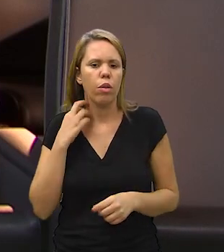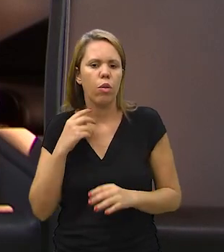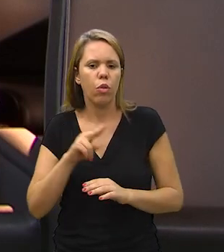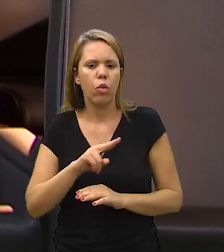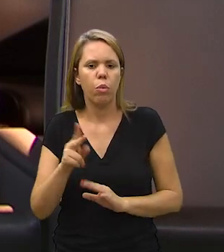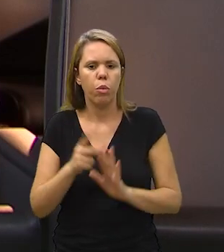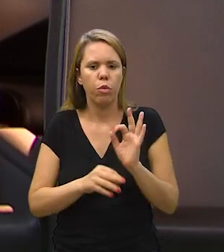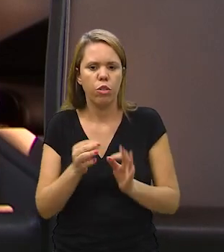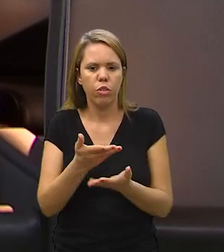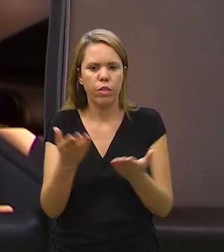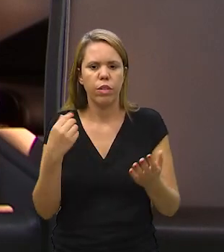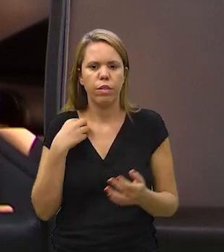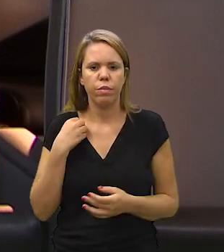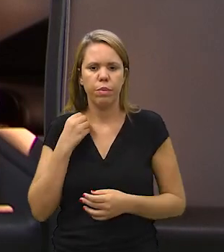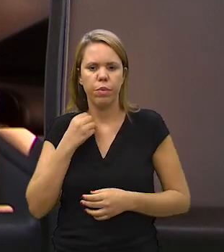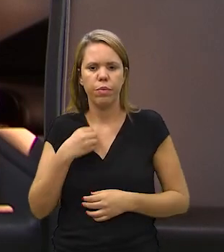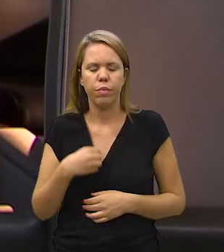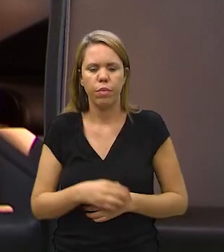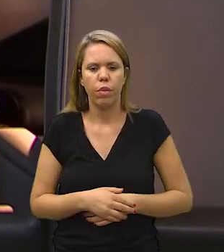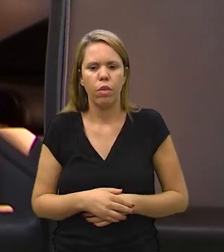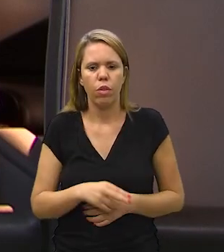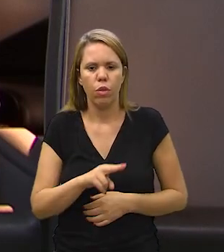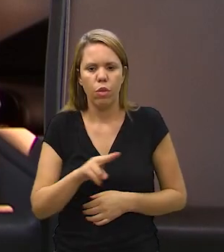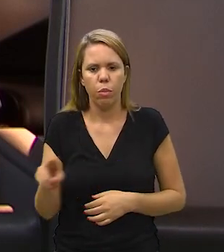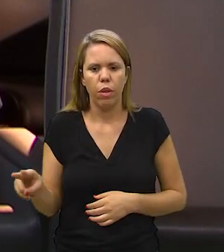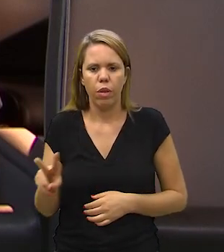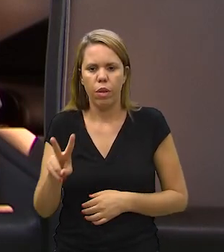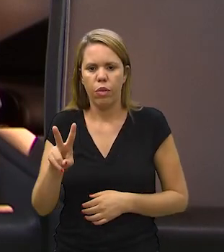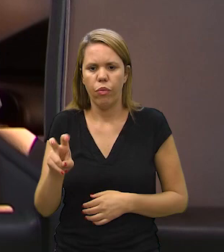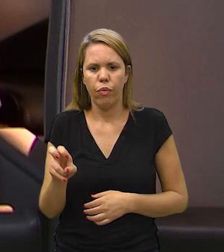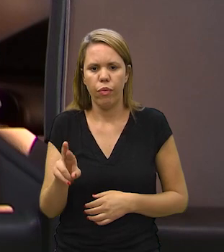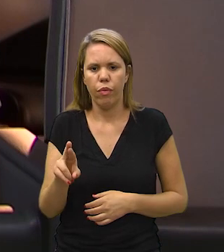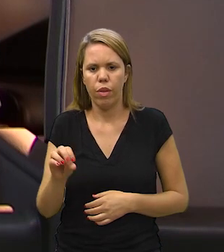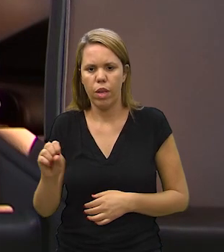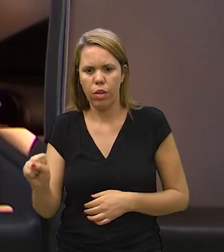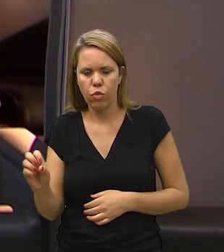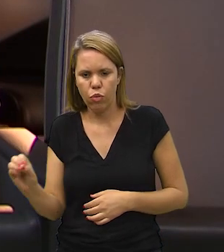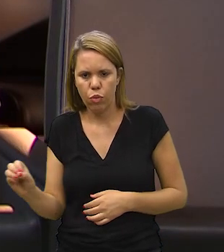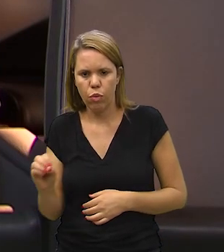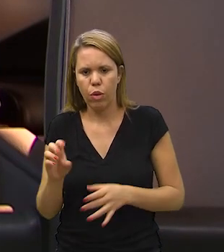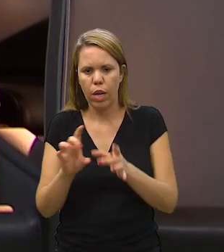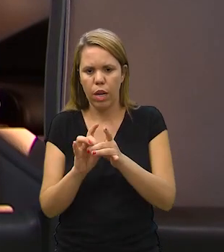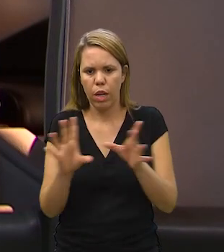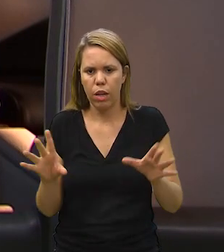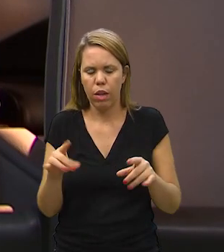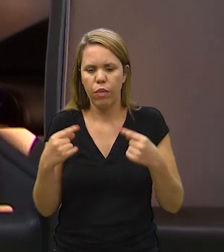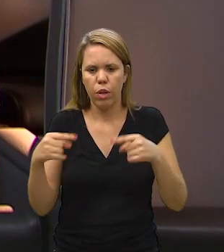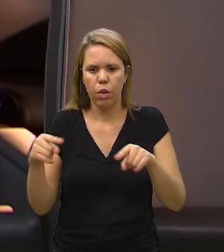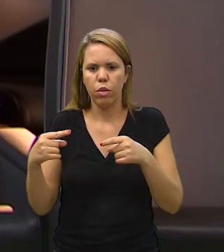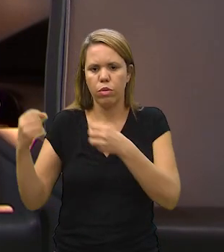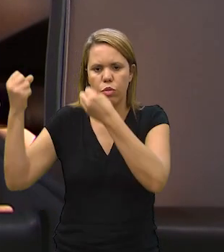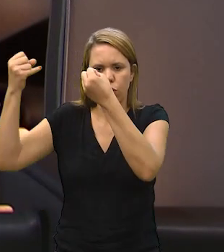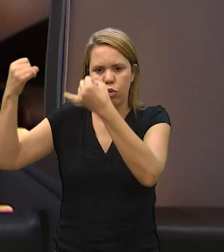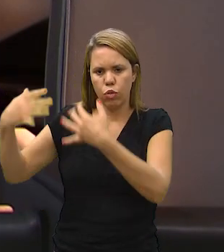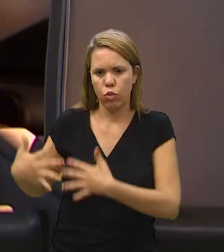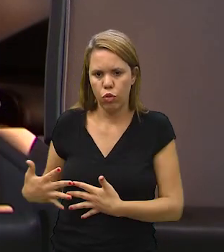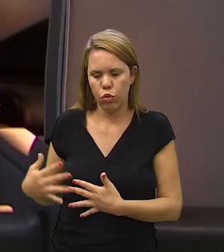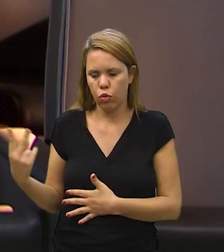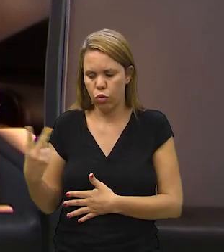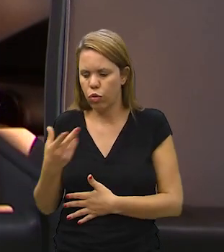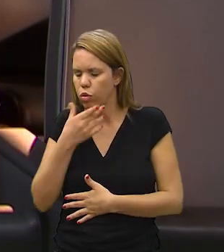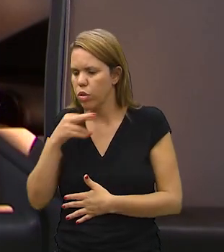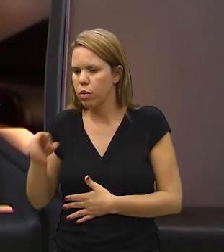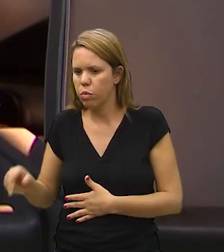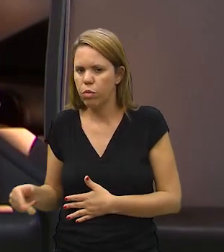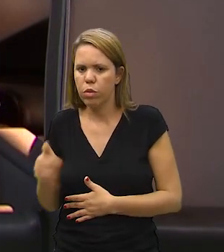o projeto de vocês? O nome do filme é Verso Livre, né? E ele é um musical que conta a história de 2 irmãos, um irmão